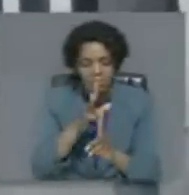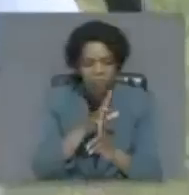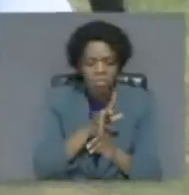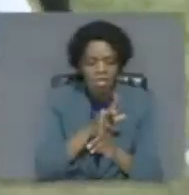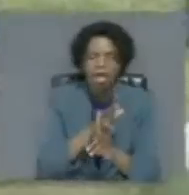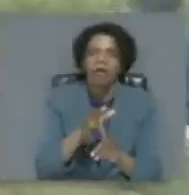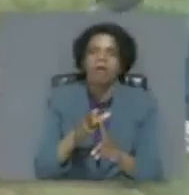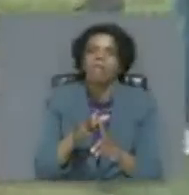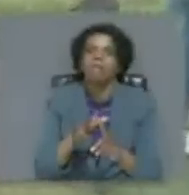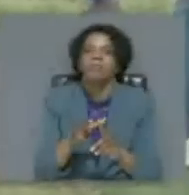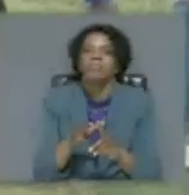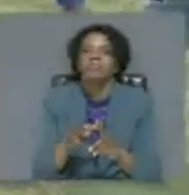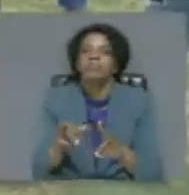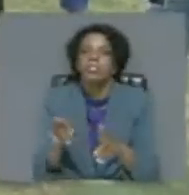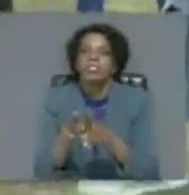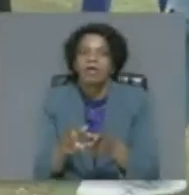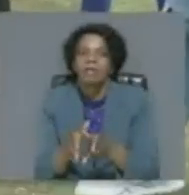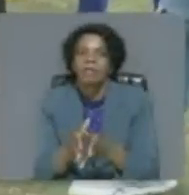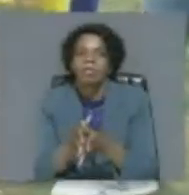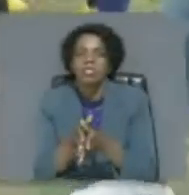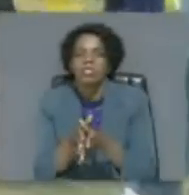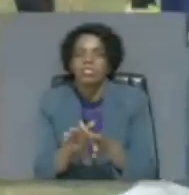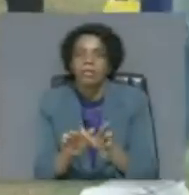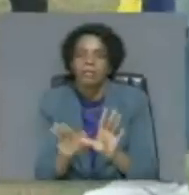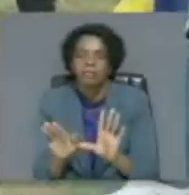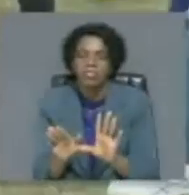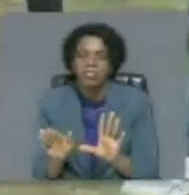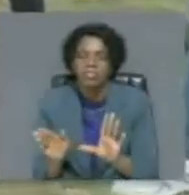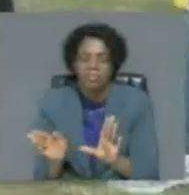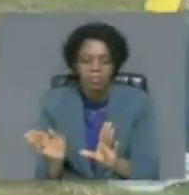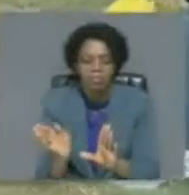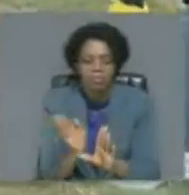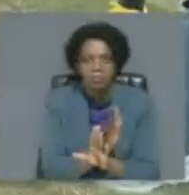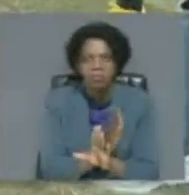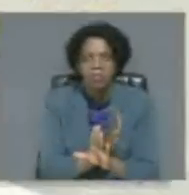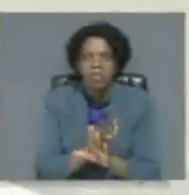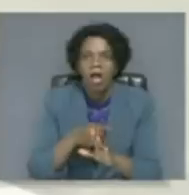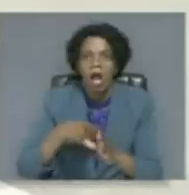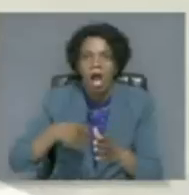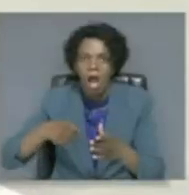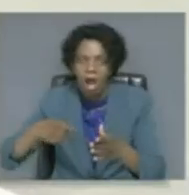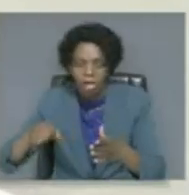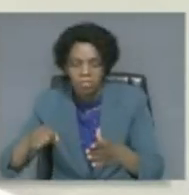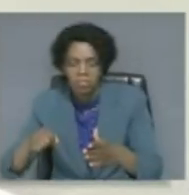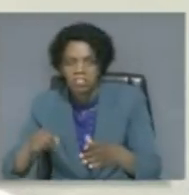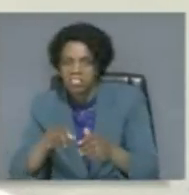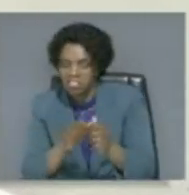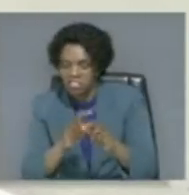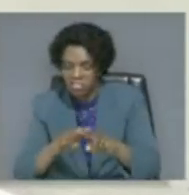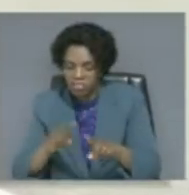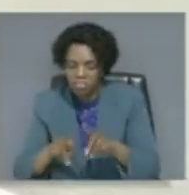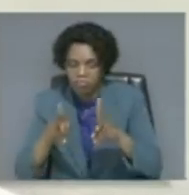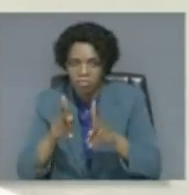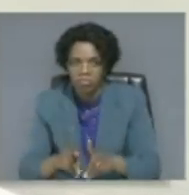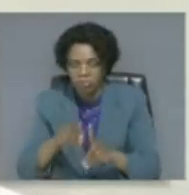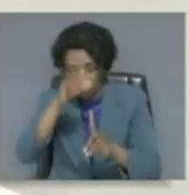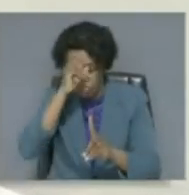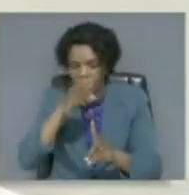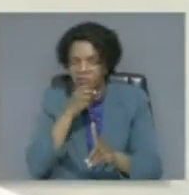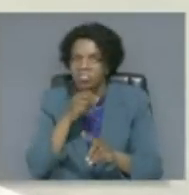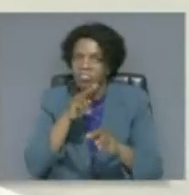e dissurrou a placa. Esteve ladeado de várias individualidades do aparelho governativo e que